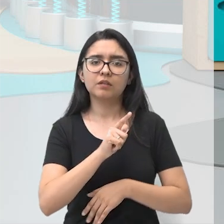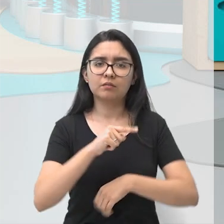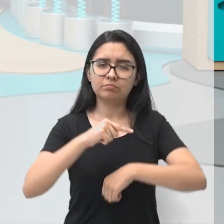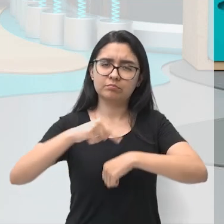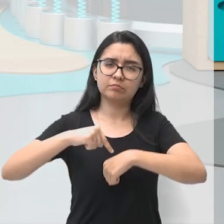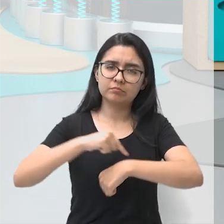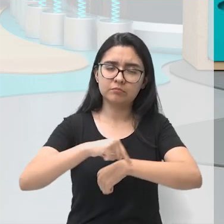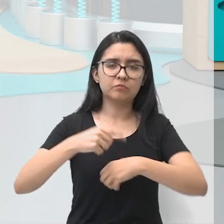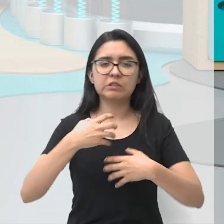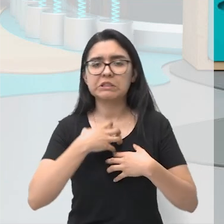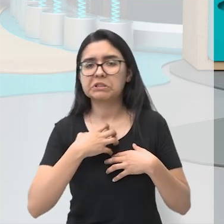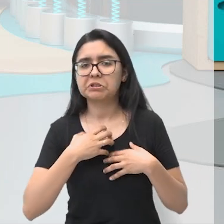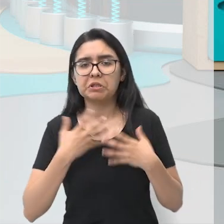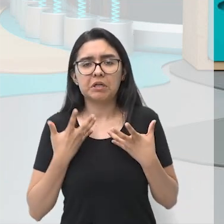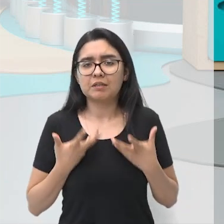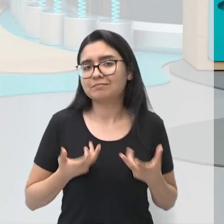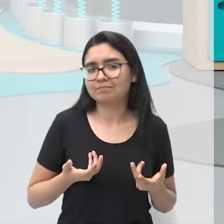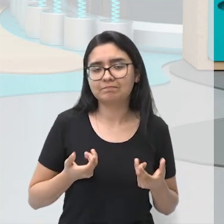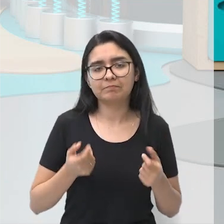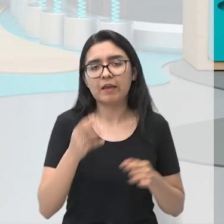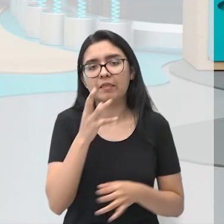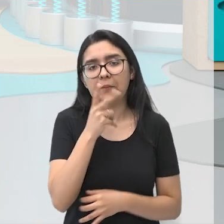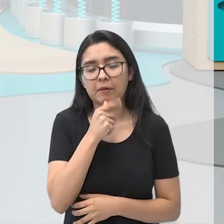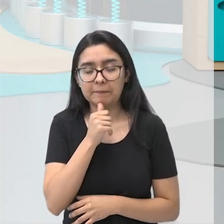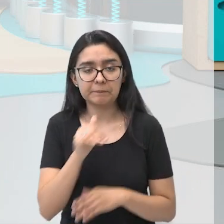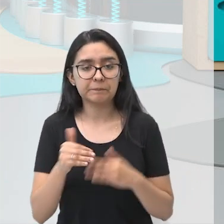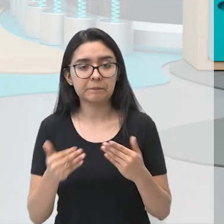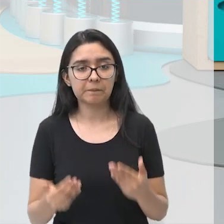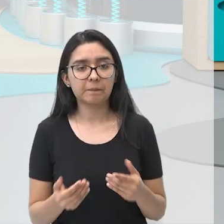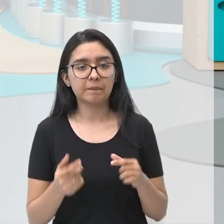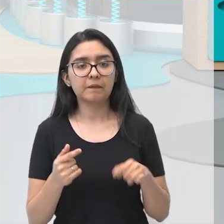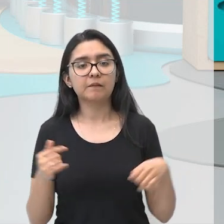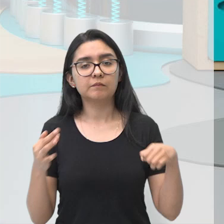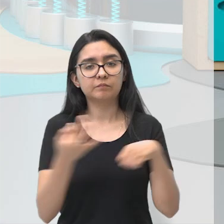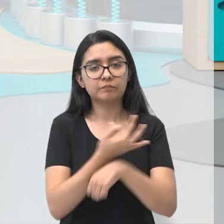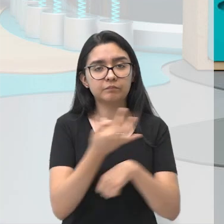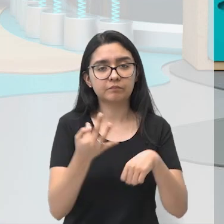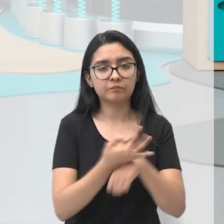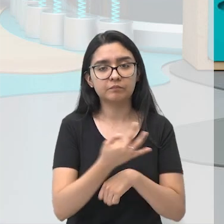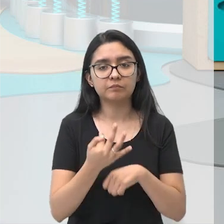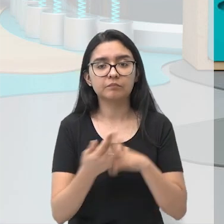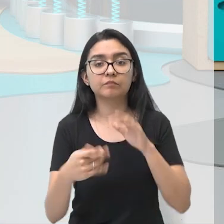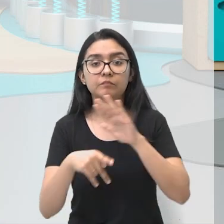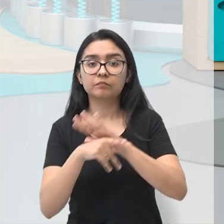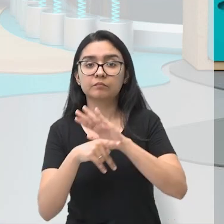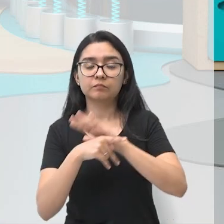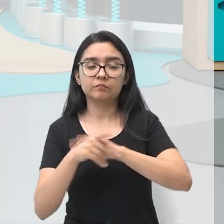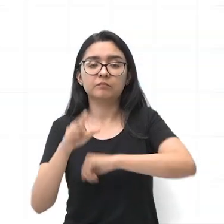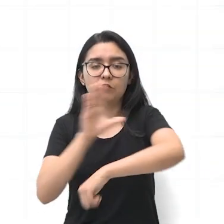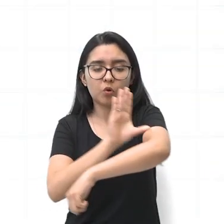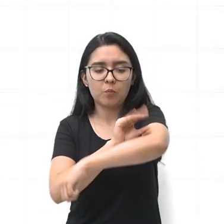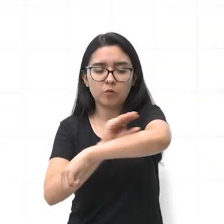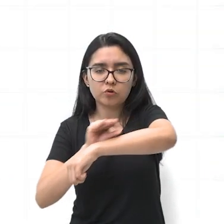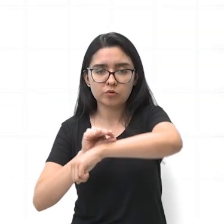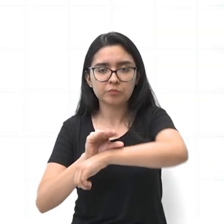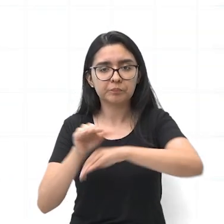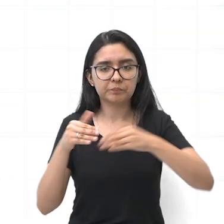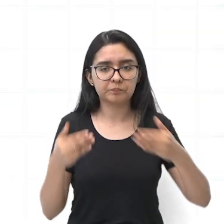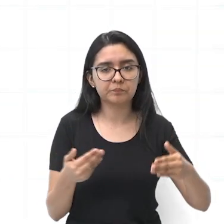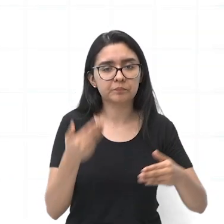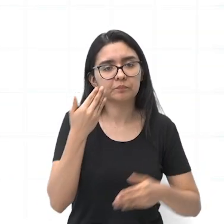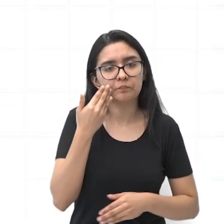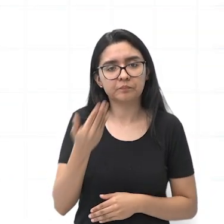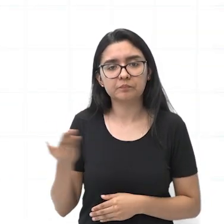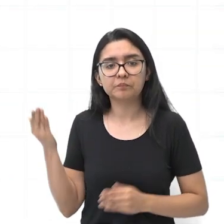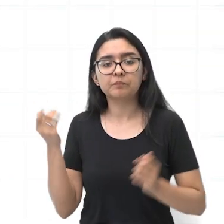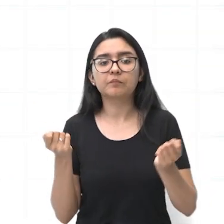atividade sem se cansar. Se a gente olhar para a resistência mais especificamente no músculo, a cartela traz para a gente aí, olha só,